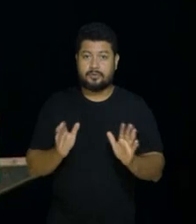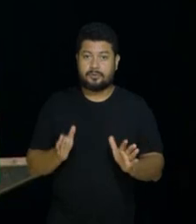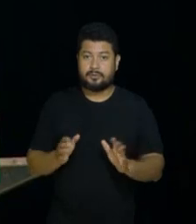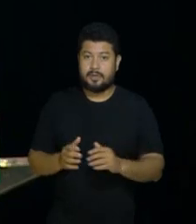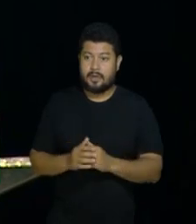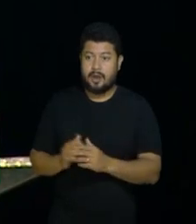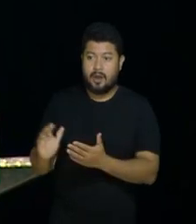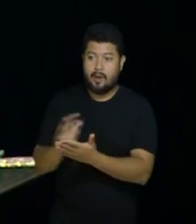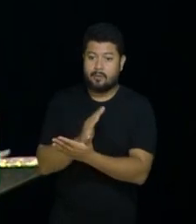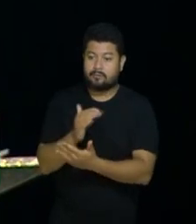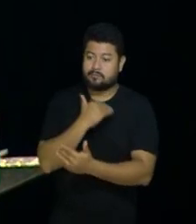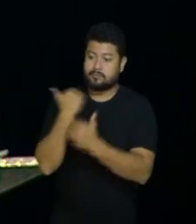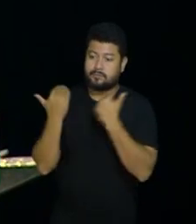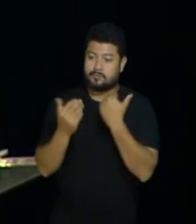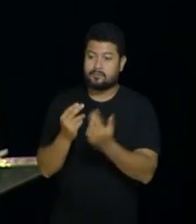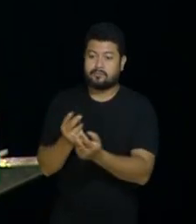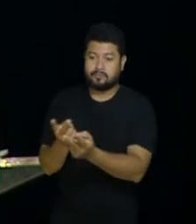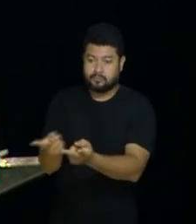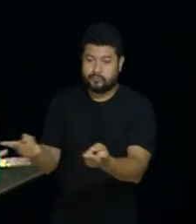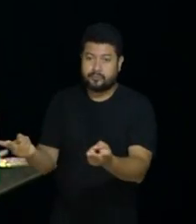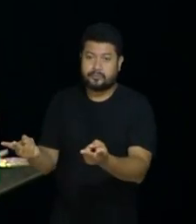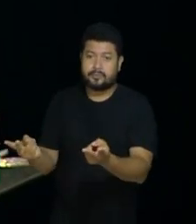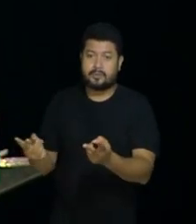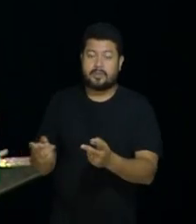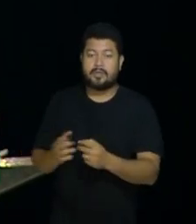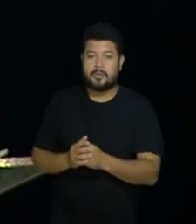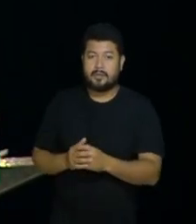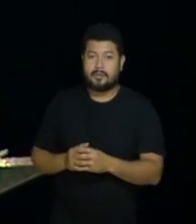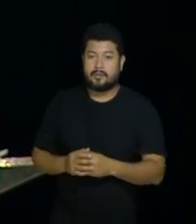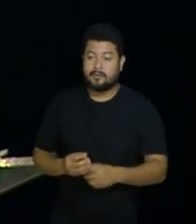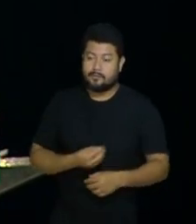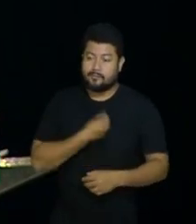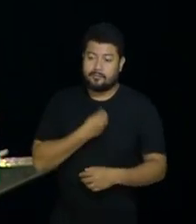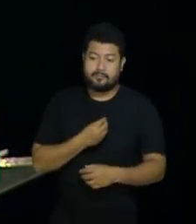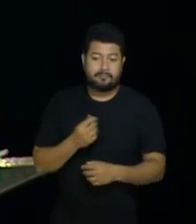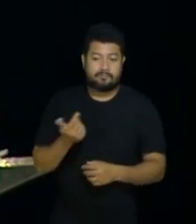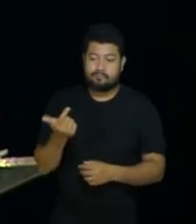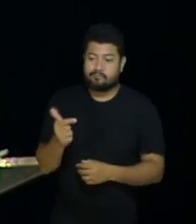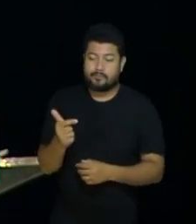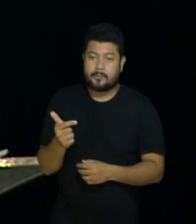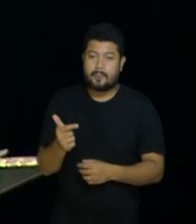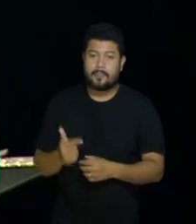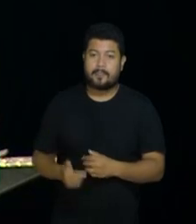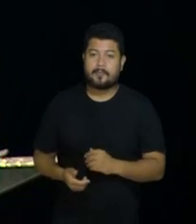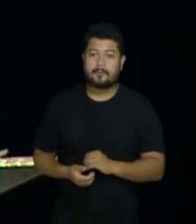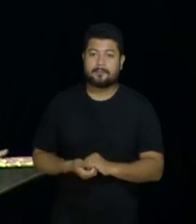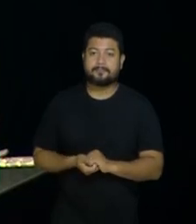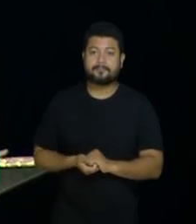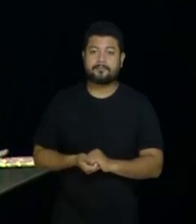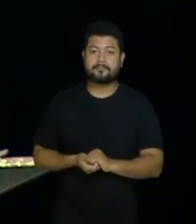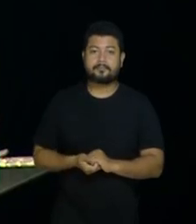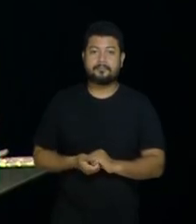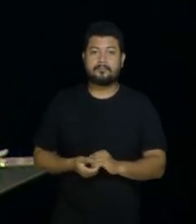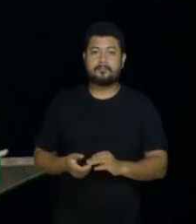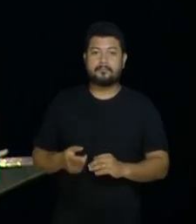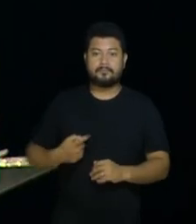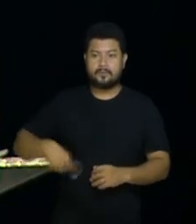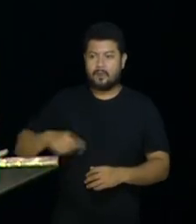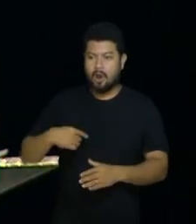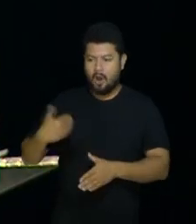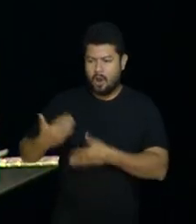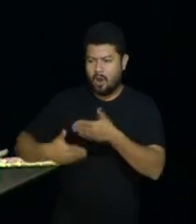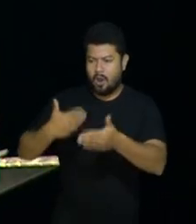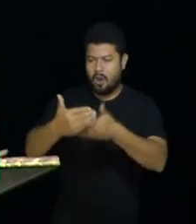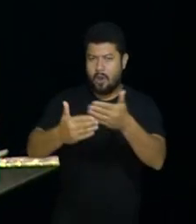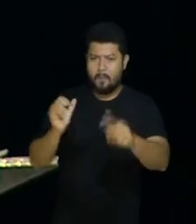cadáveres, enfim, de pessoas que já perderam a sua vida. Os nossos avanços não param, esses